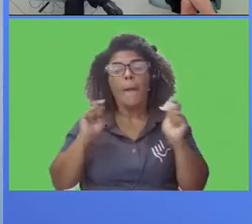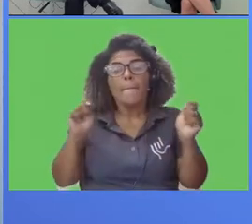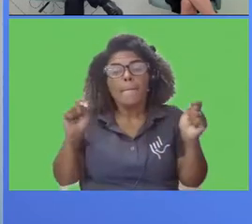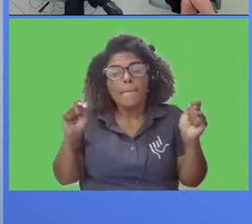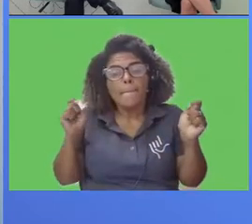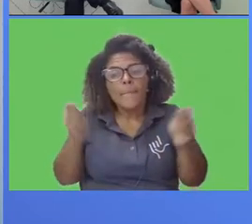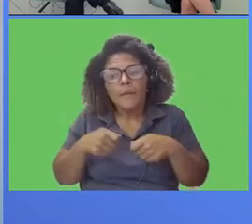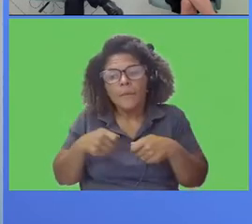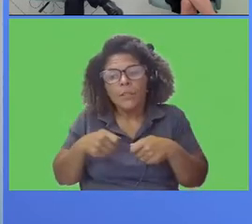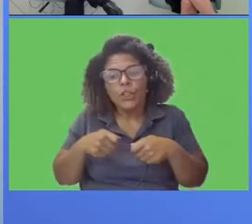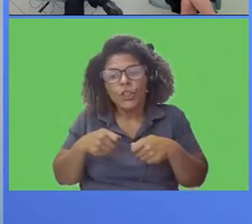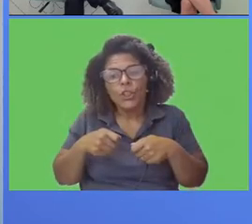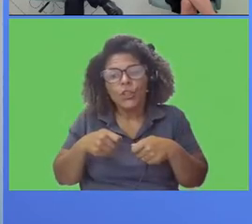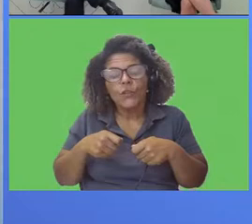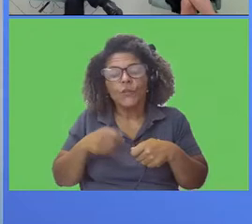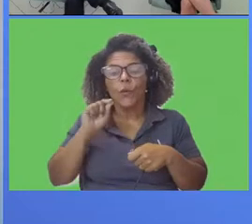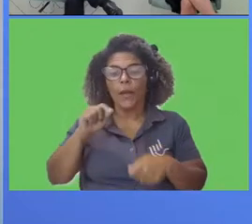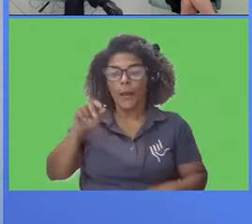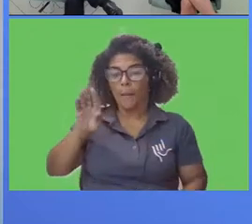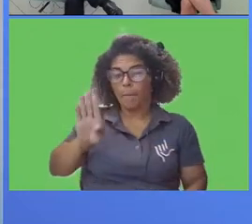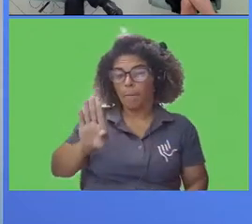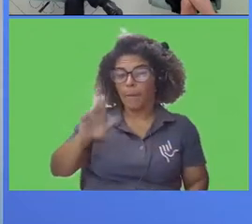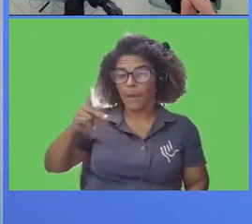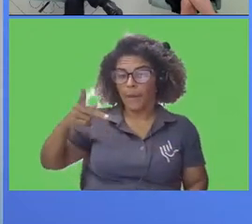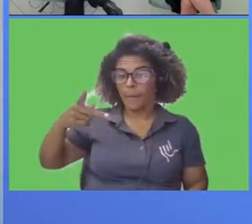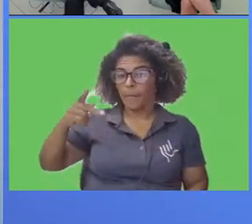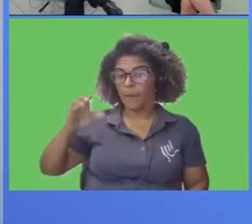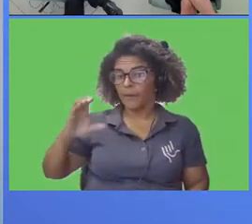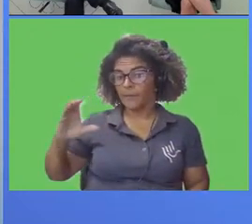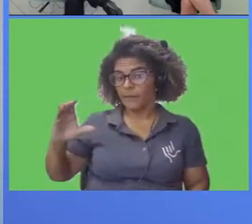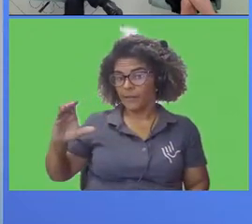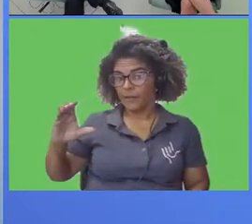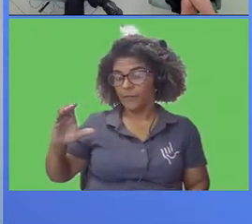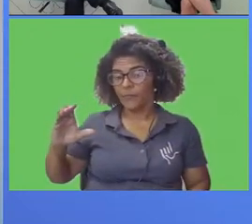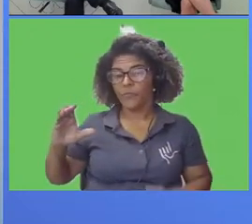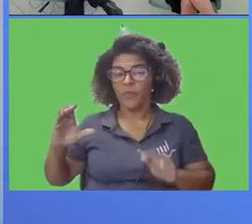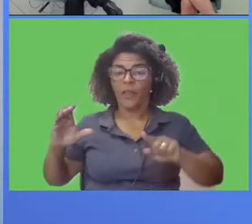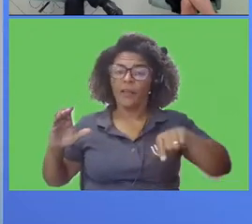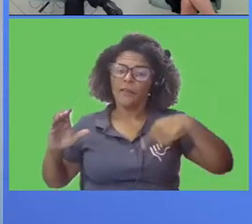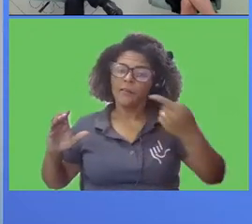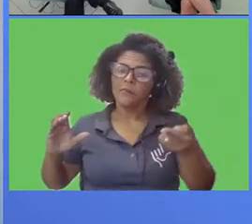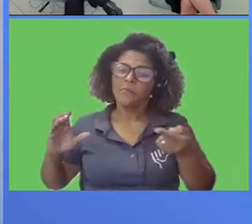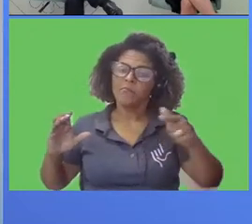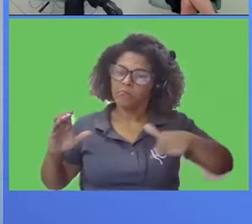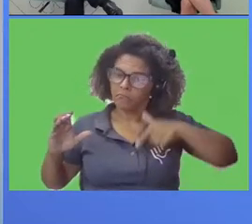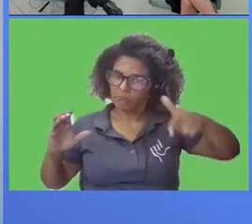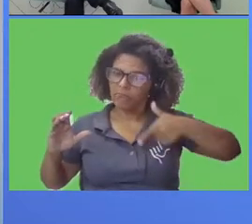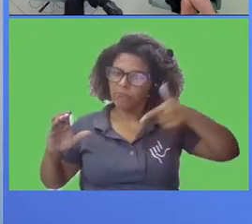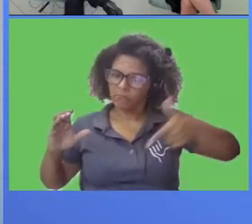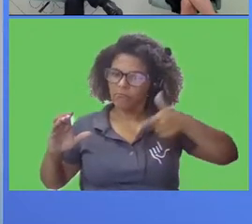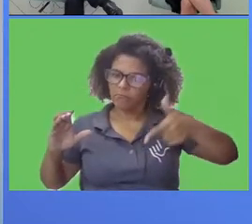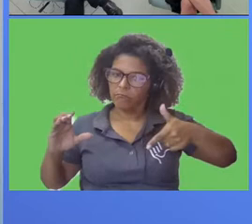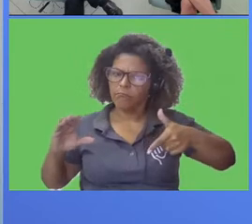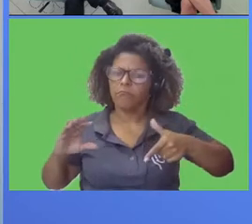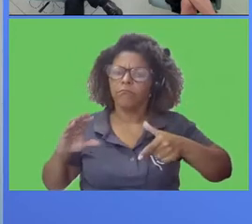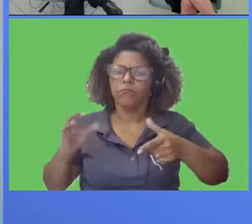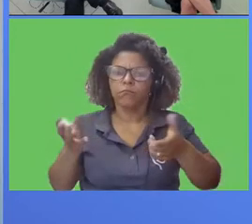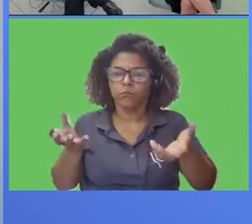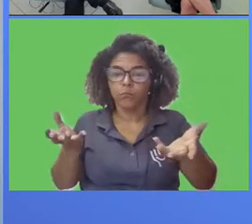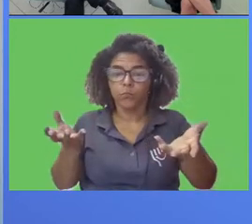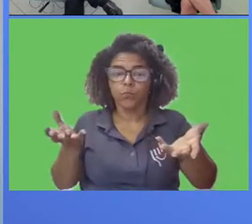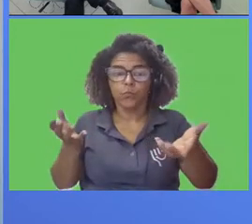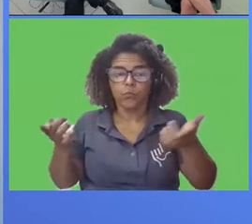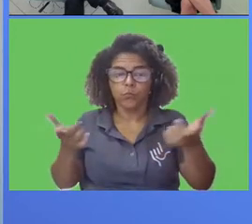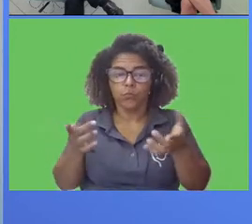o acúmulo do BPC com rendimentos aí advindos do trabalho, e